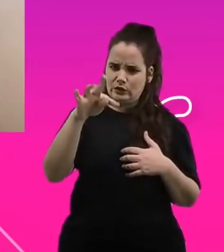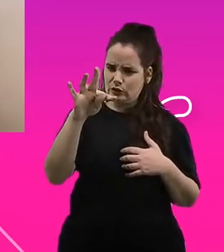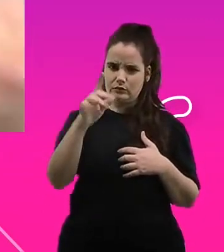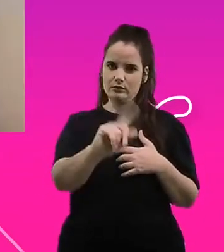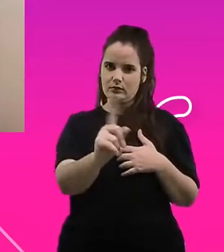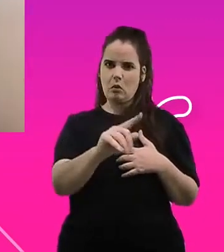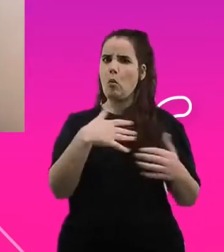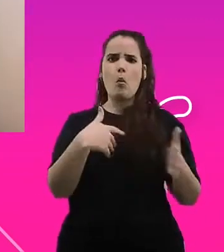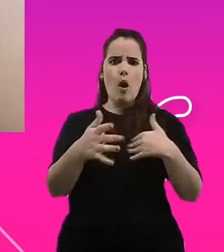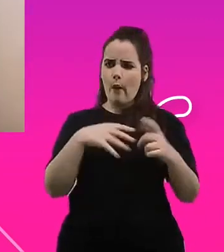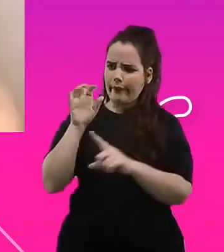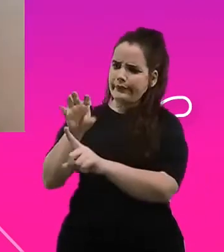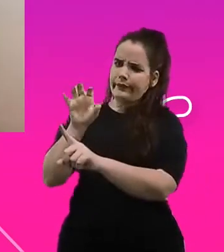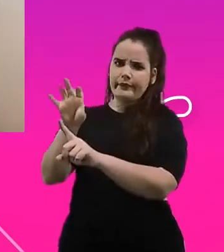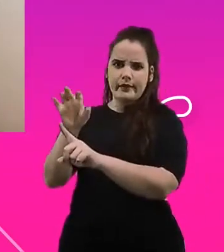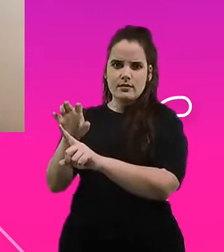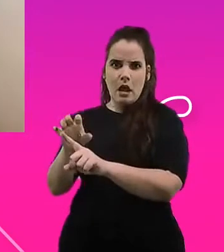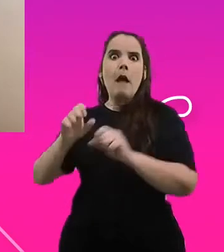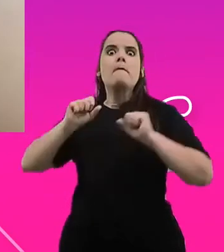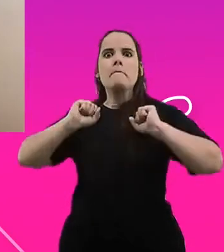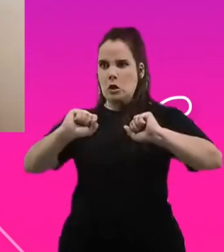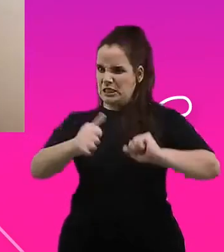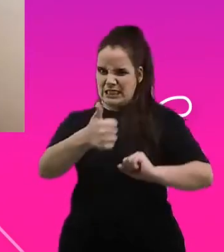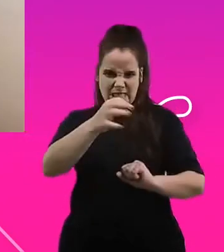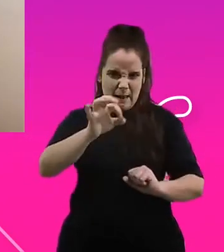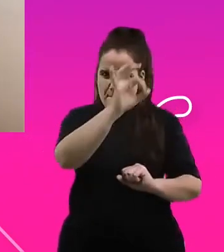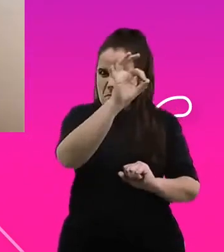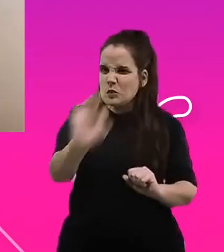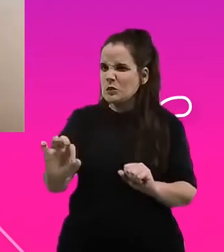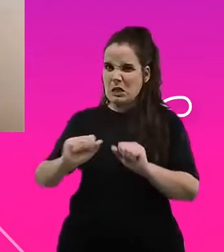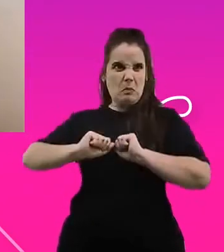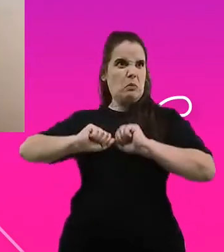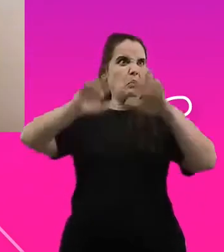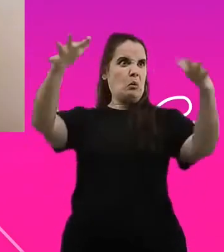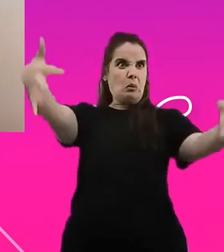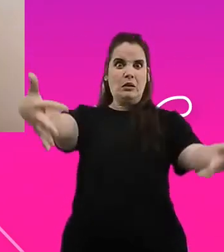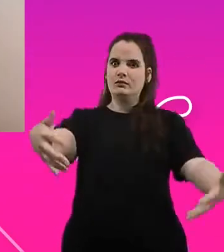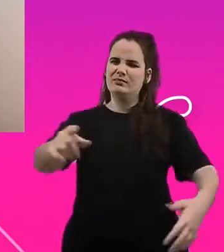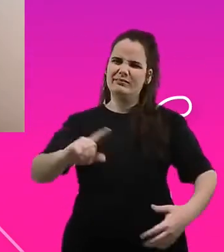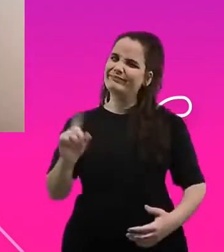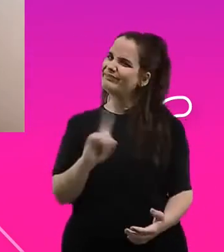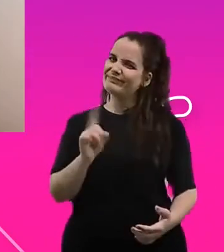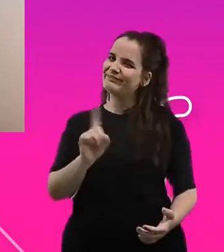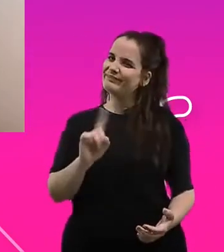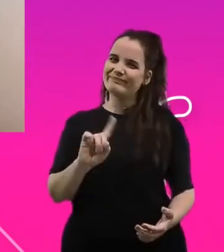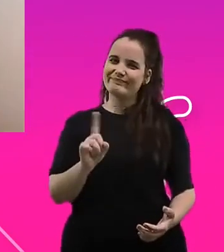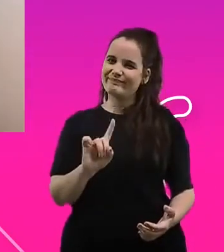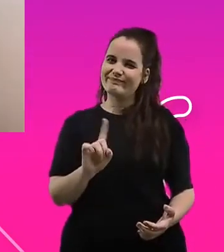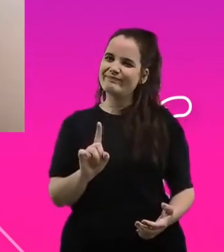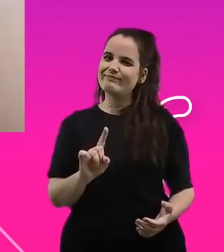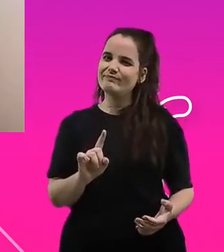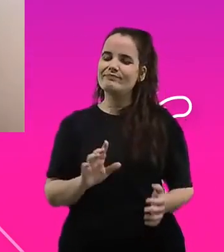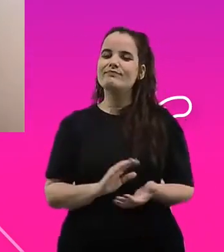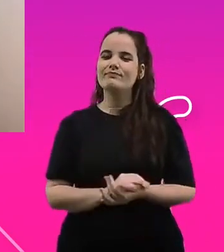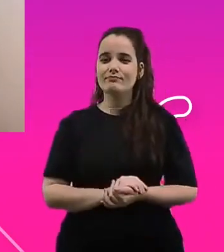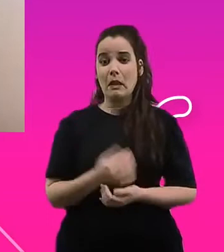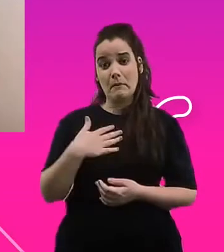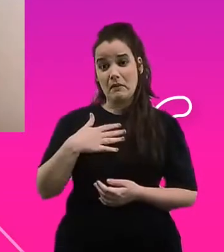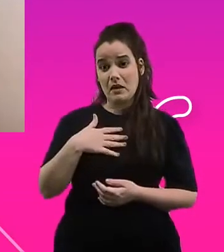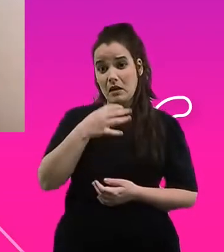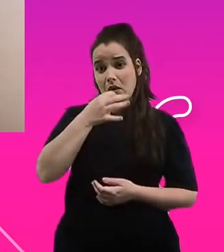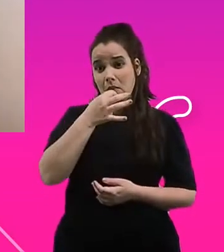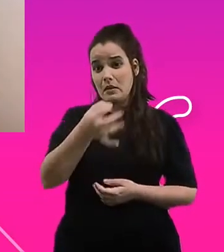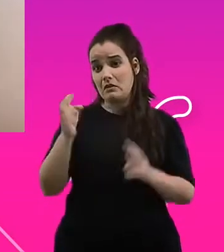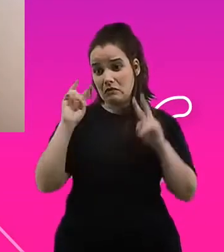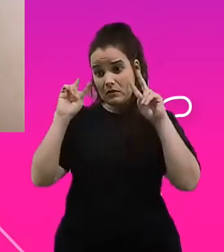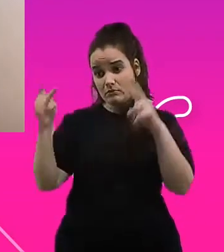pelo contrário, ela passa por ondas, né, ela passa por escalas. Então, essa é a minha visão, de que sim, eu